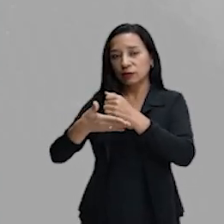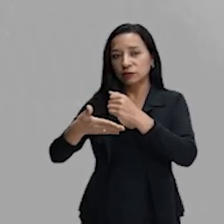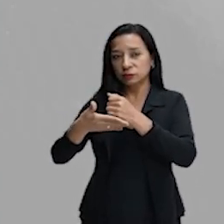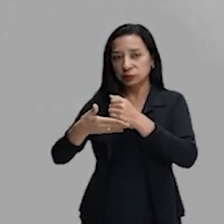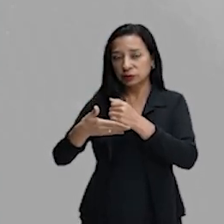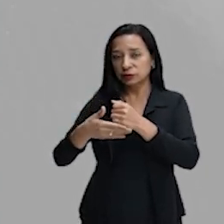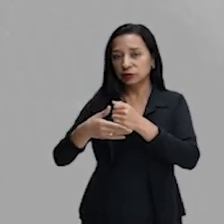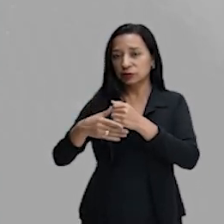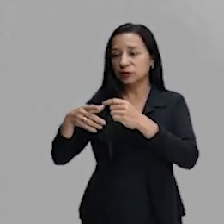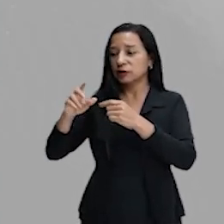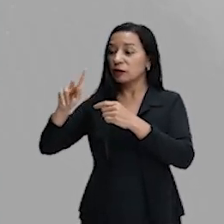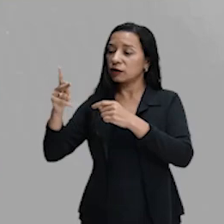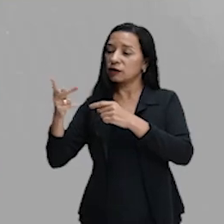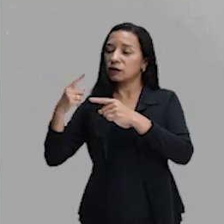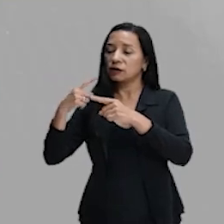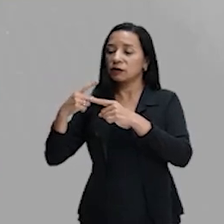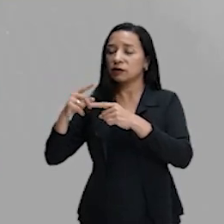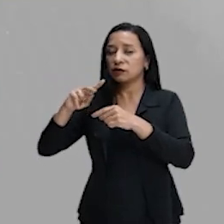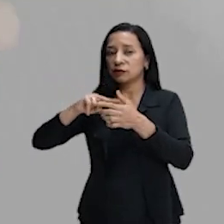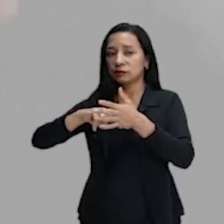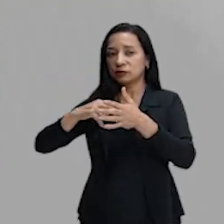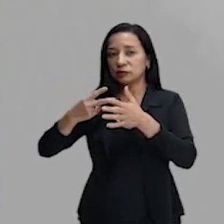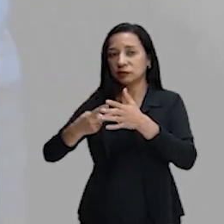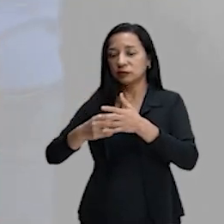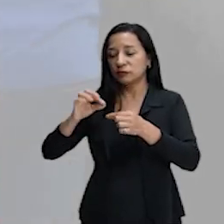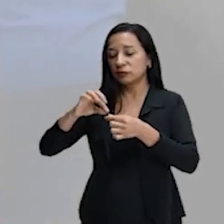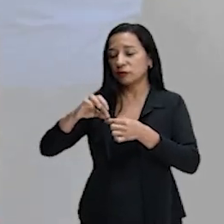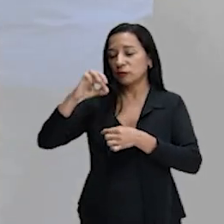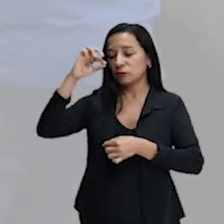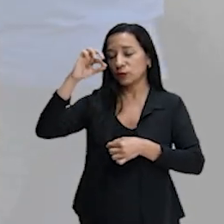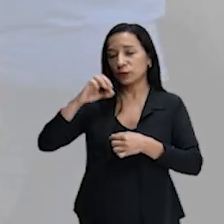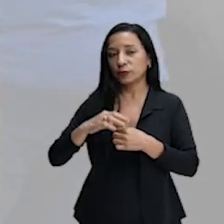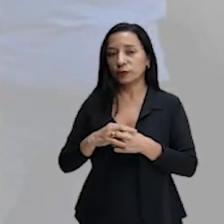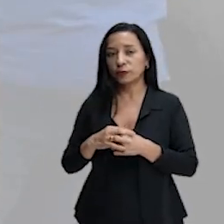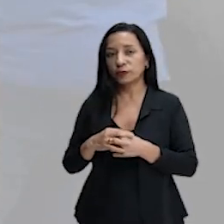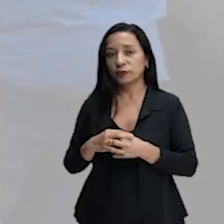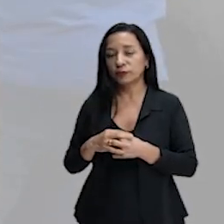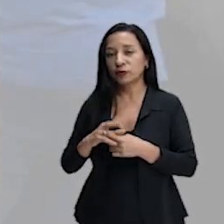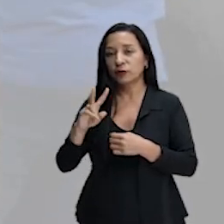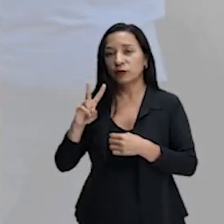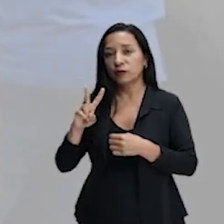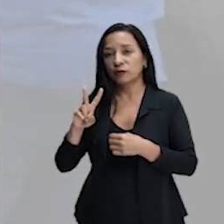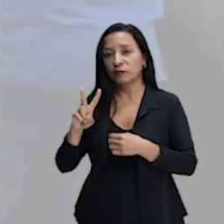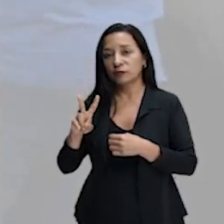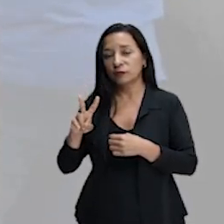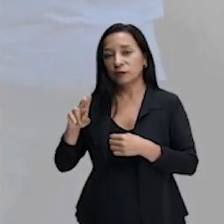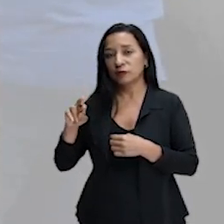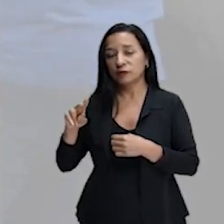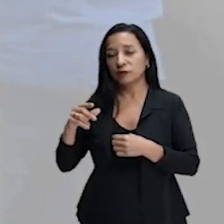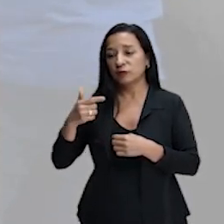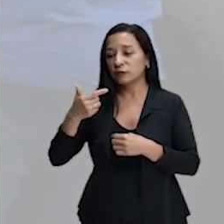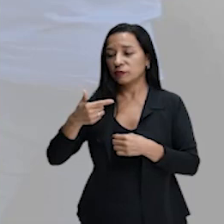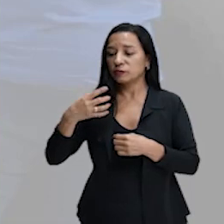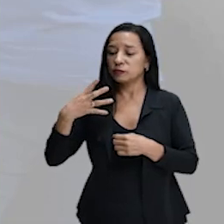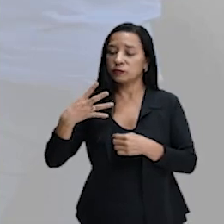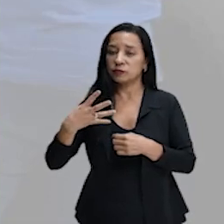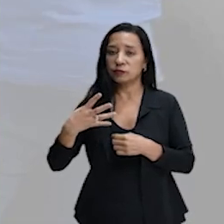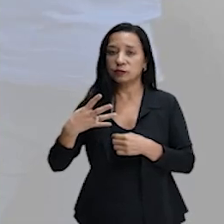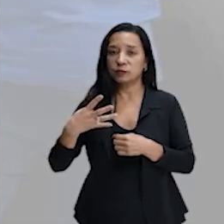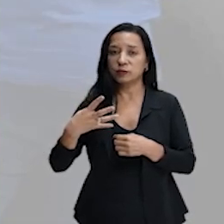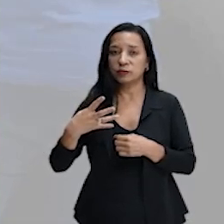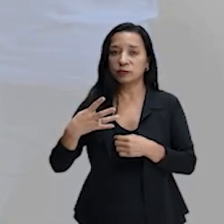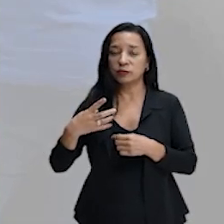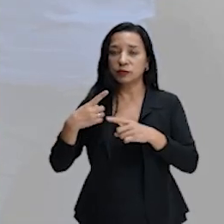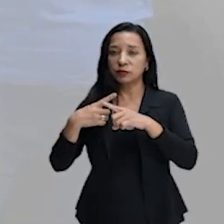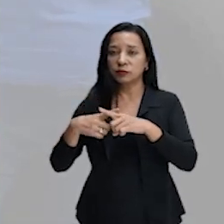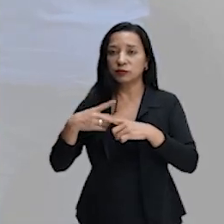eu multiplico a área da base pela altura Então você vai ter que o volume vai ser igual a 24